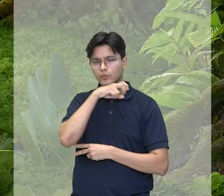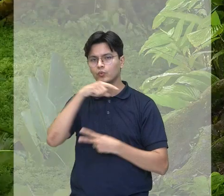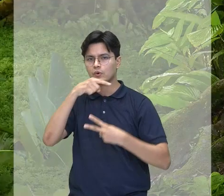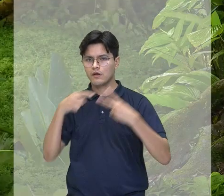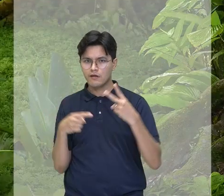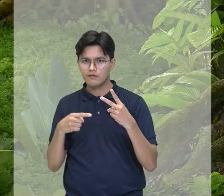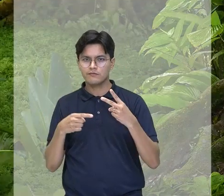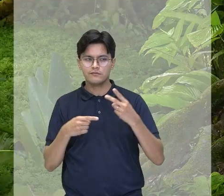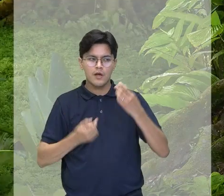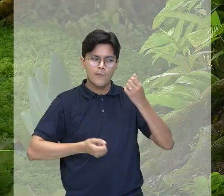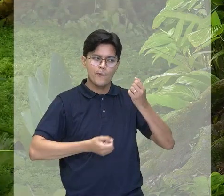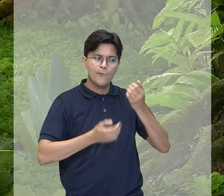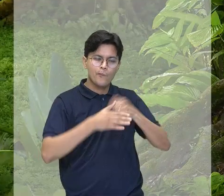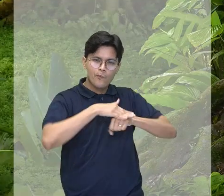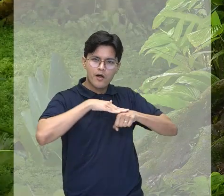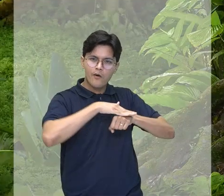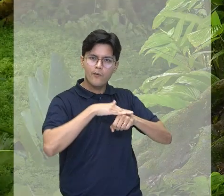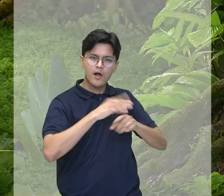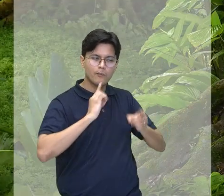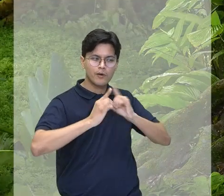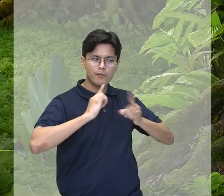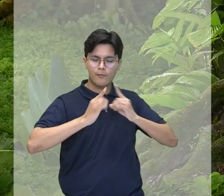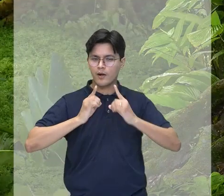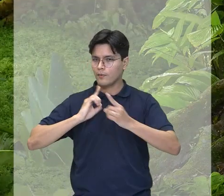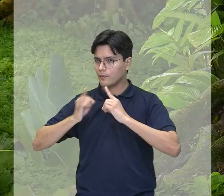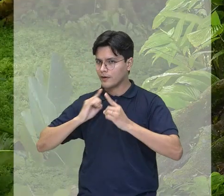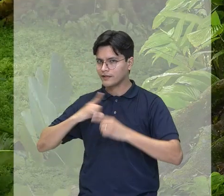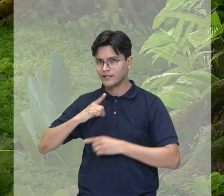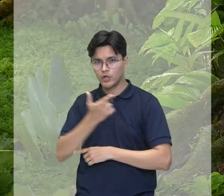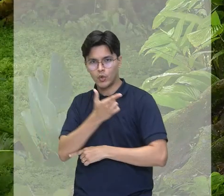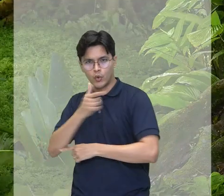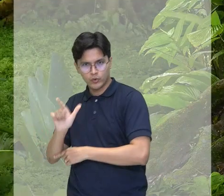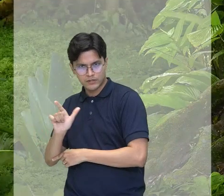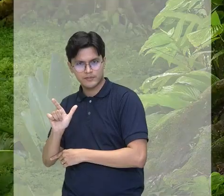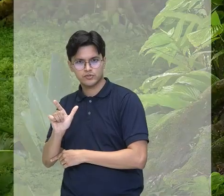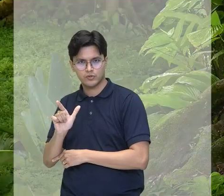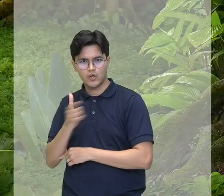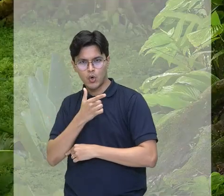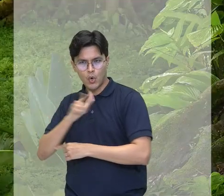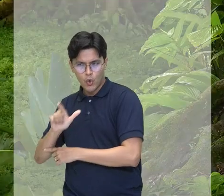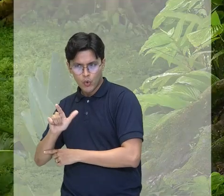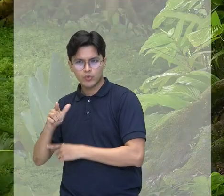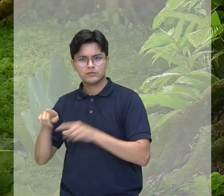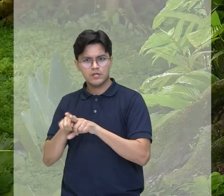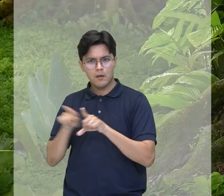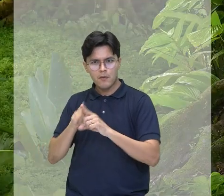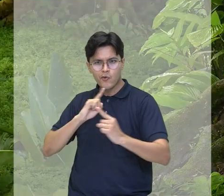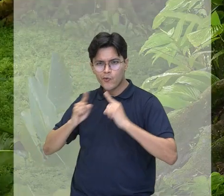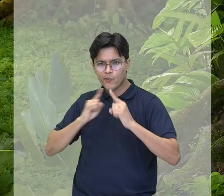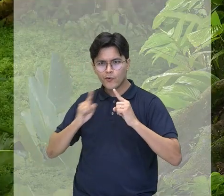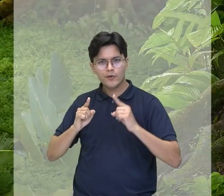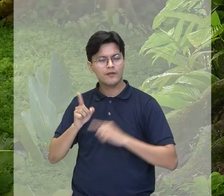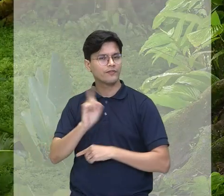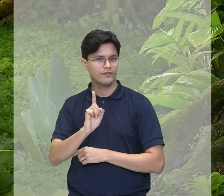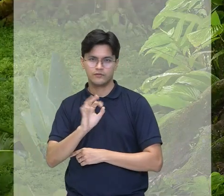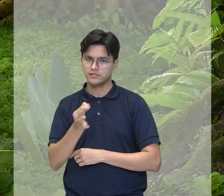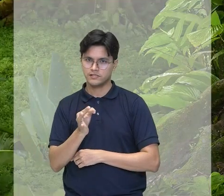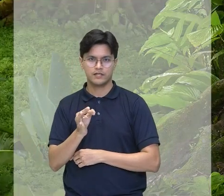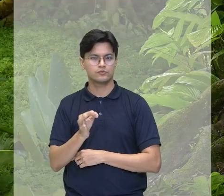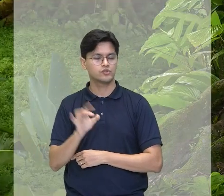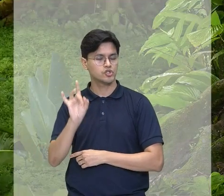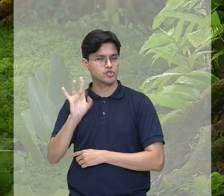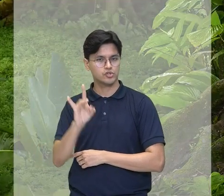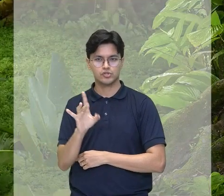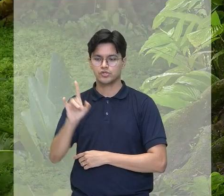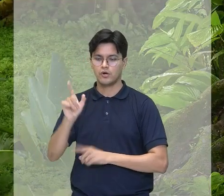só os dois conversando, não tem ninguém interferindo, tá? Por isso que nós temos a reprodução exata da fala dos dois. E aí nós vamos